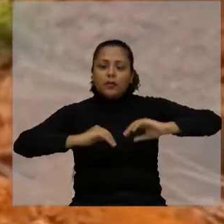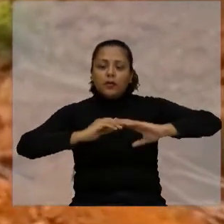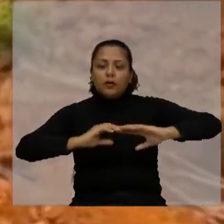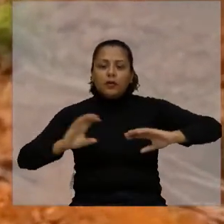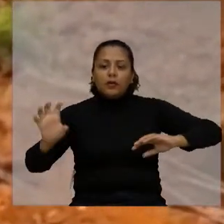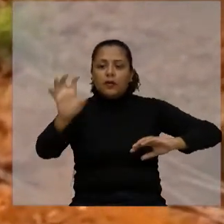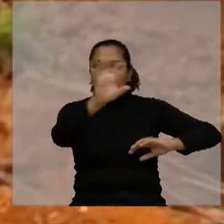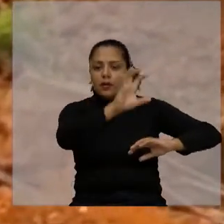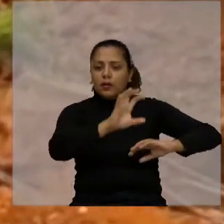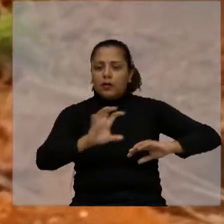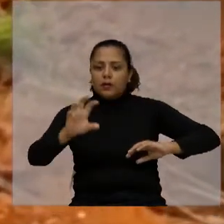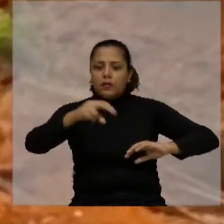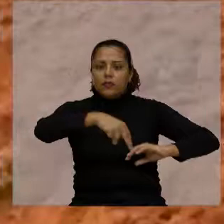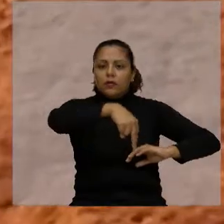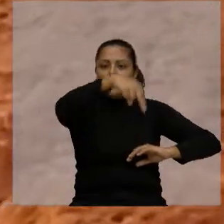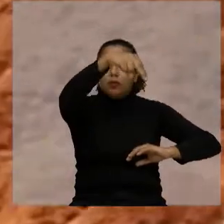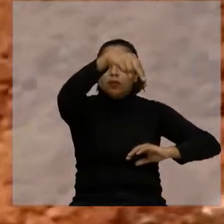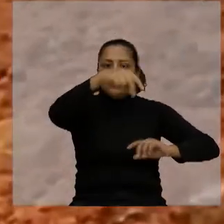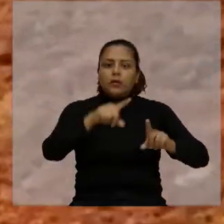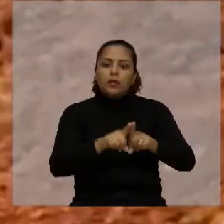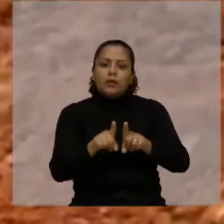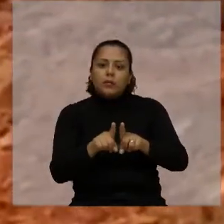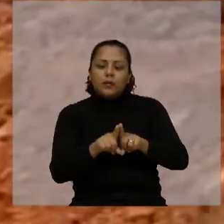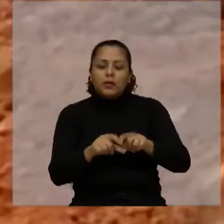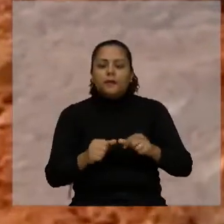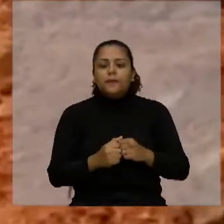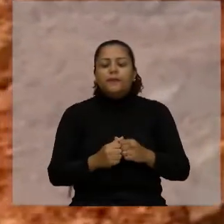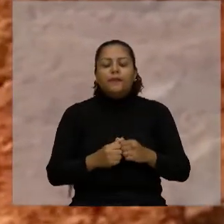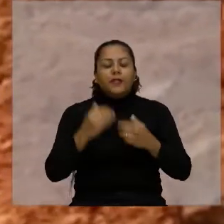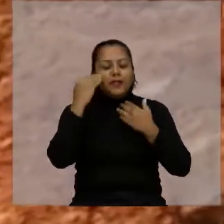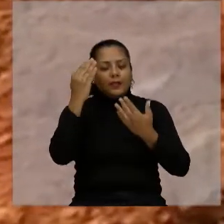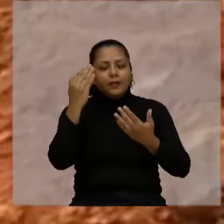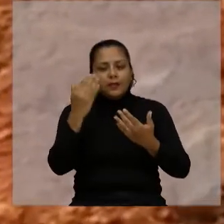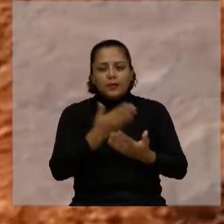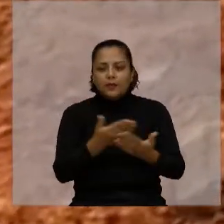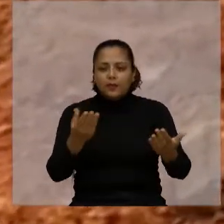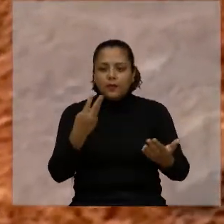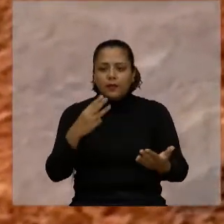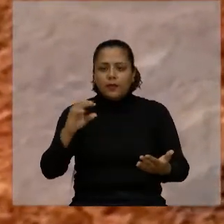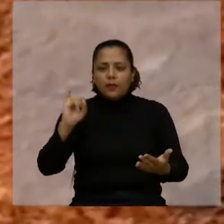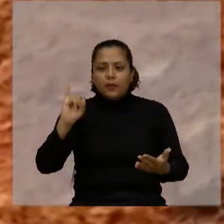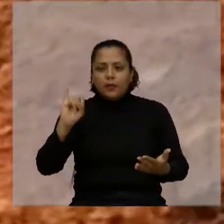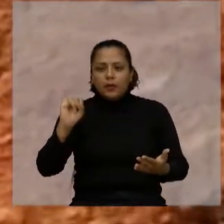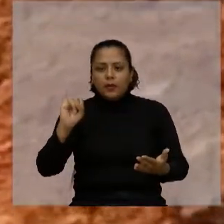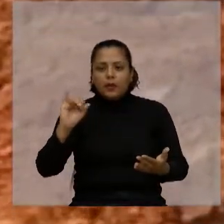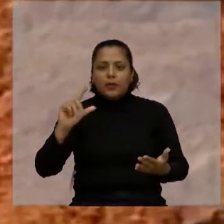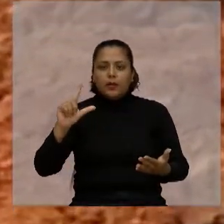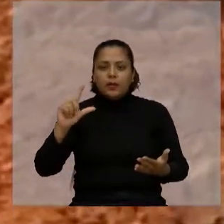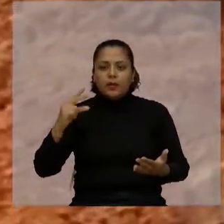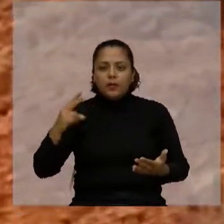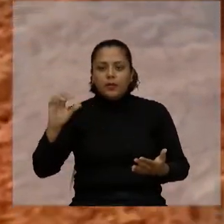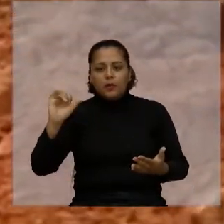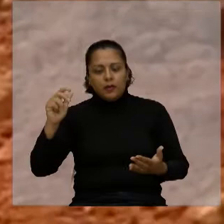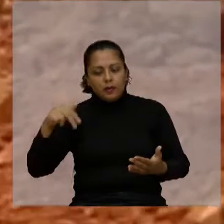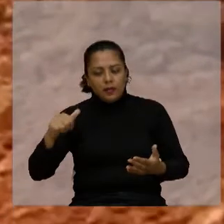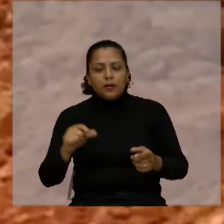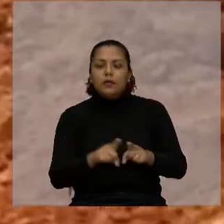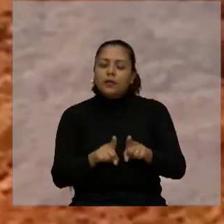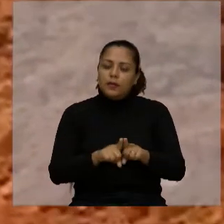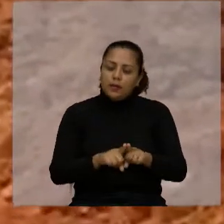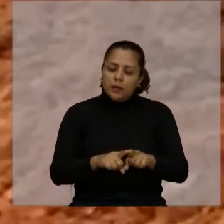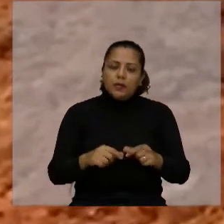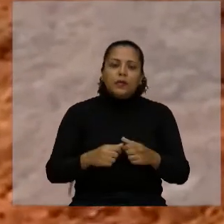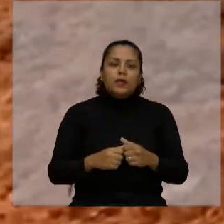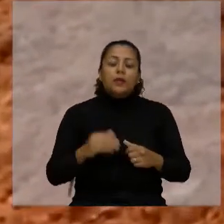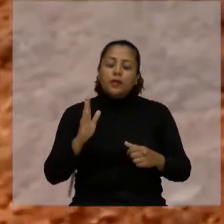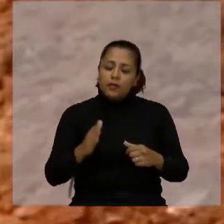de tudo, agradecer você, William, e vocês, moradores dessa travessa, que acreditaram no trabalho do vereador Roberto Chagas, encaminharam para a